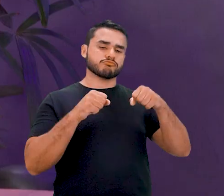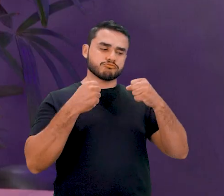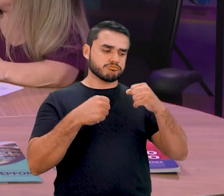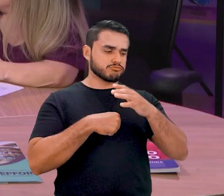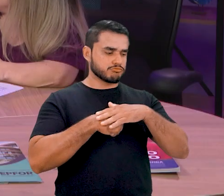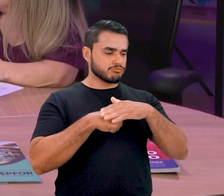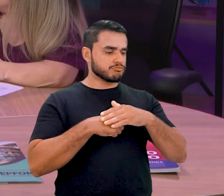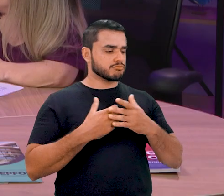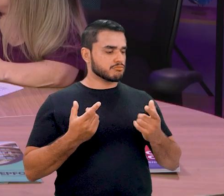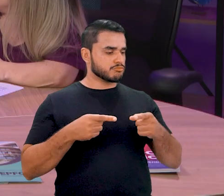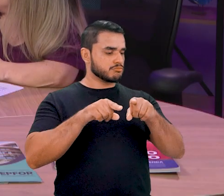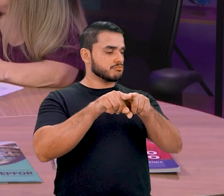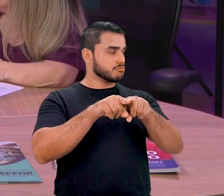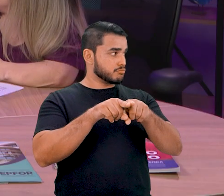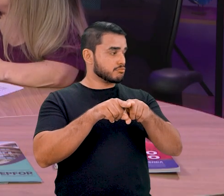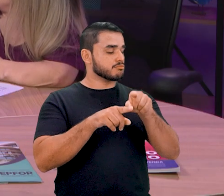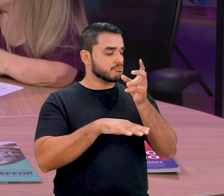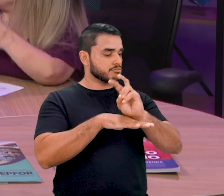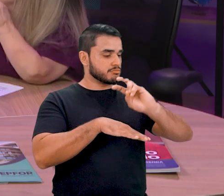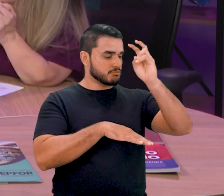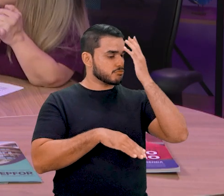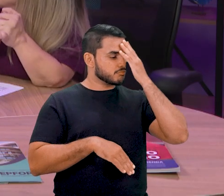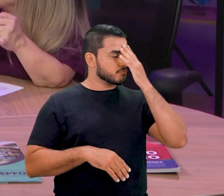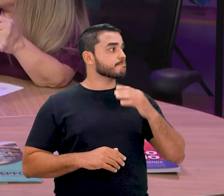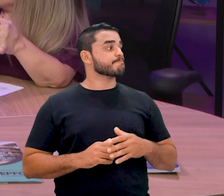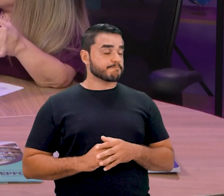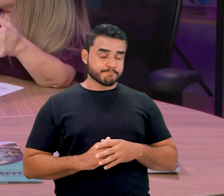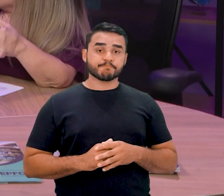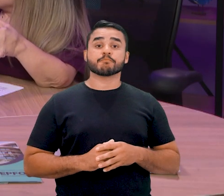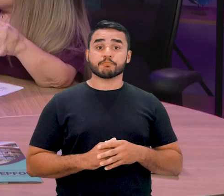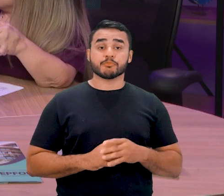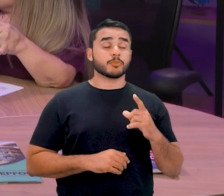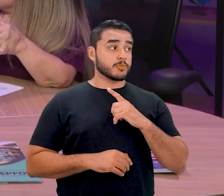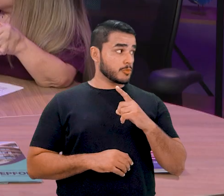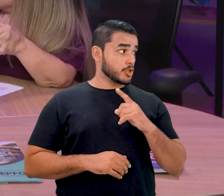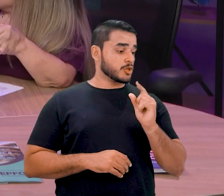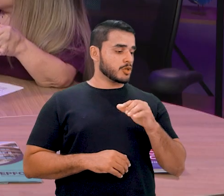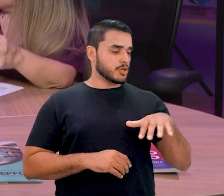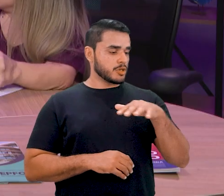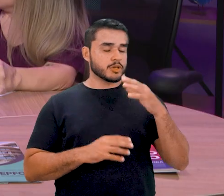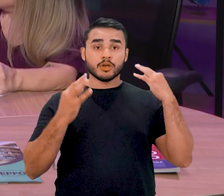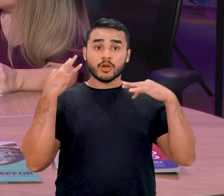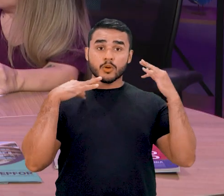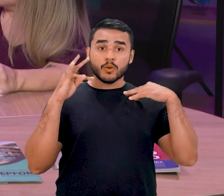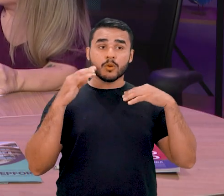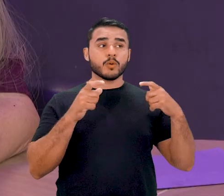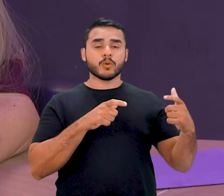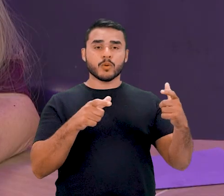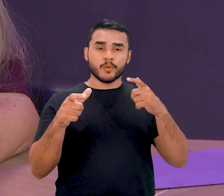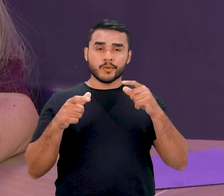gente tem uma parceria bem forte com eles, assim, muito bacana. Com o turismo voltado para as estações de